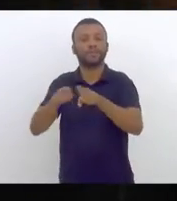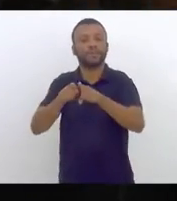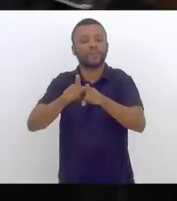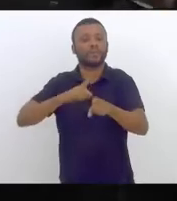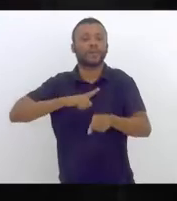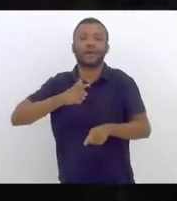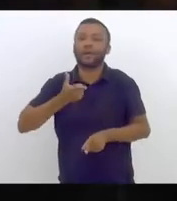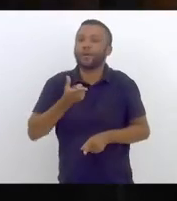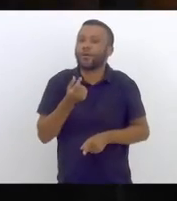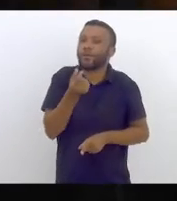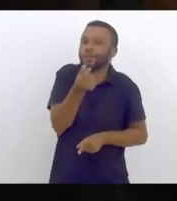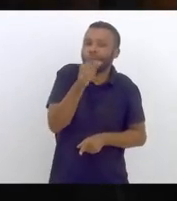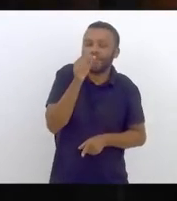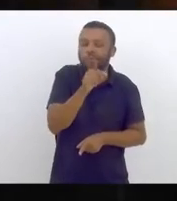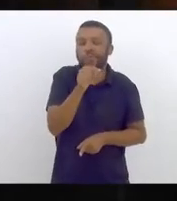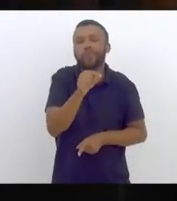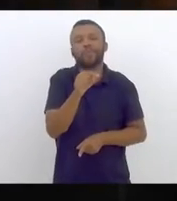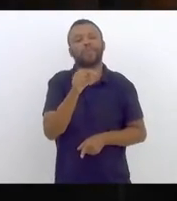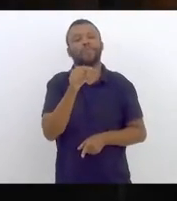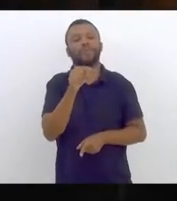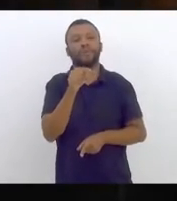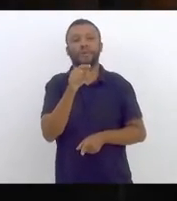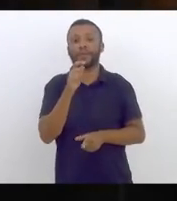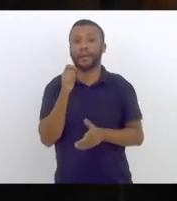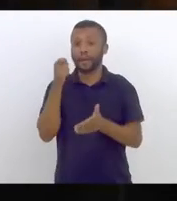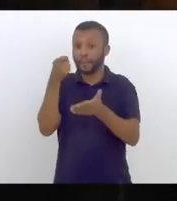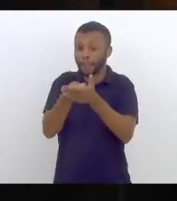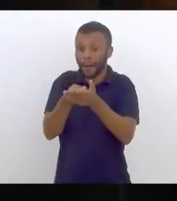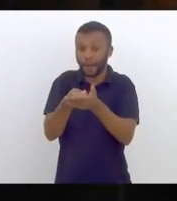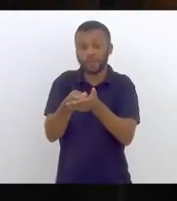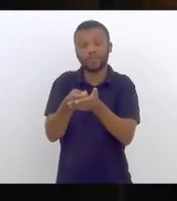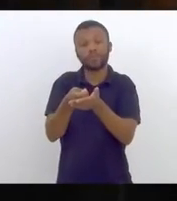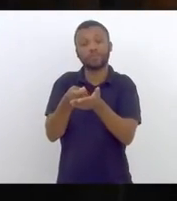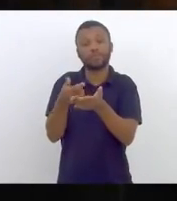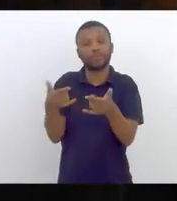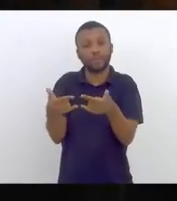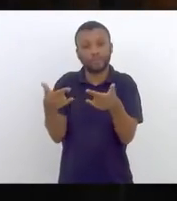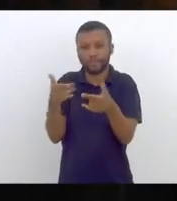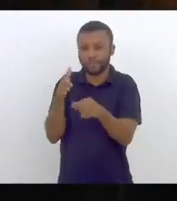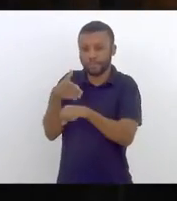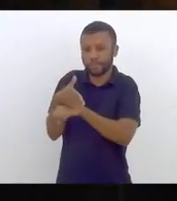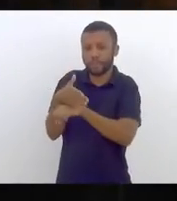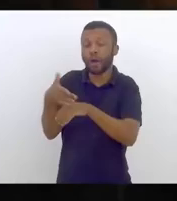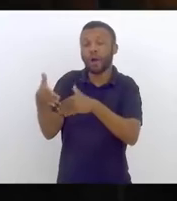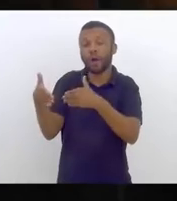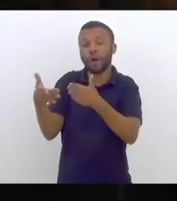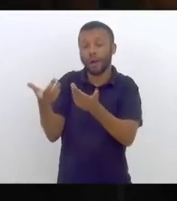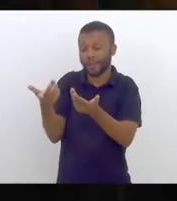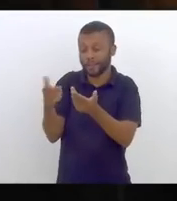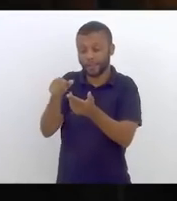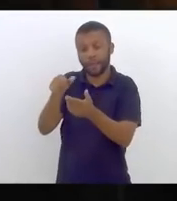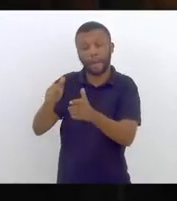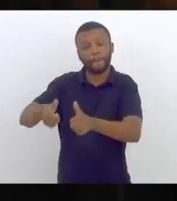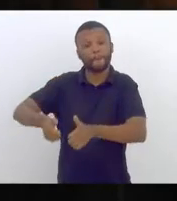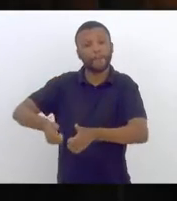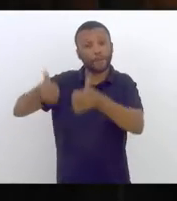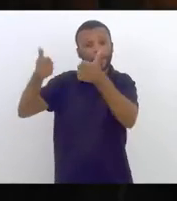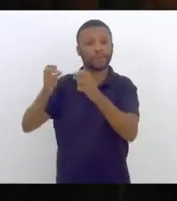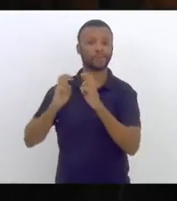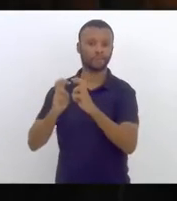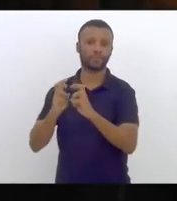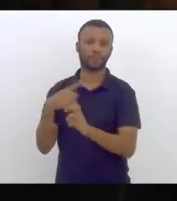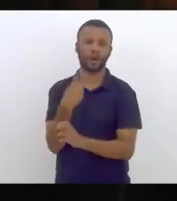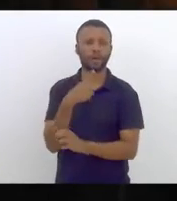seu valor, que é pago na tarifa, qualquer qualificação desse transporte. A gente vê todos